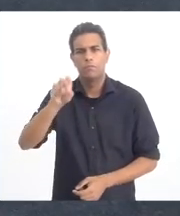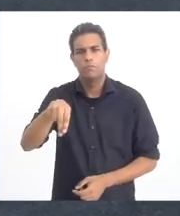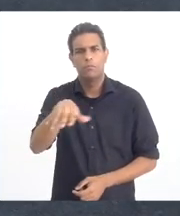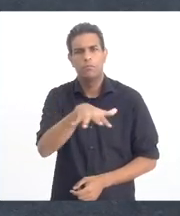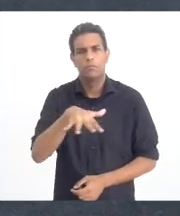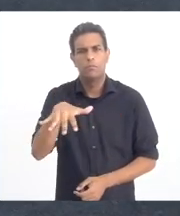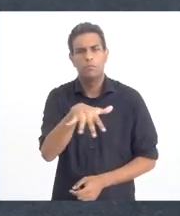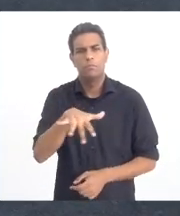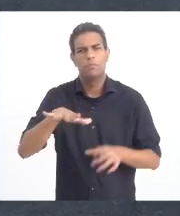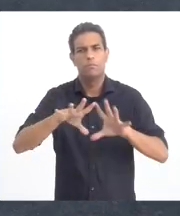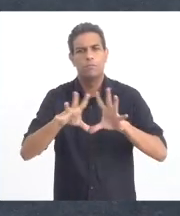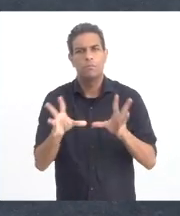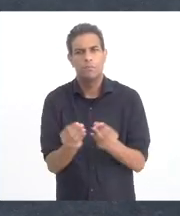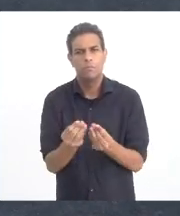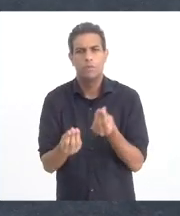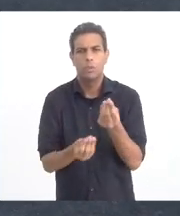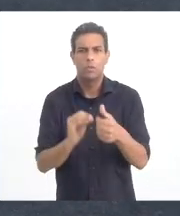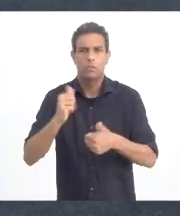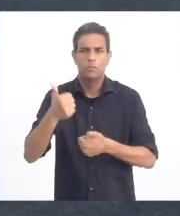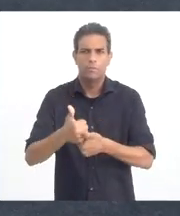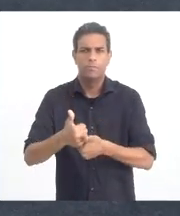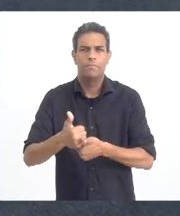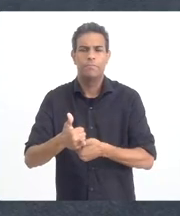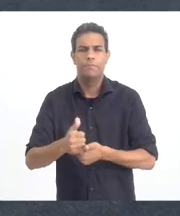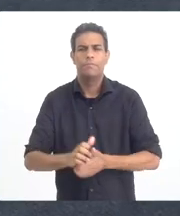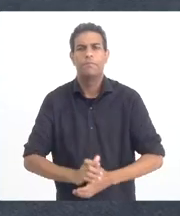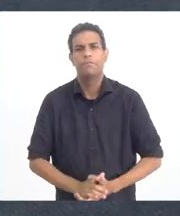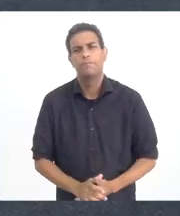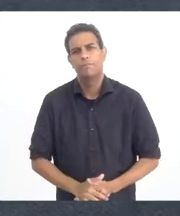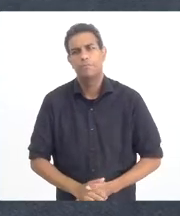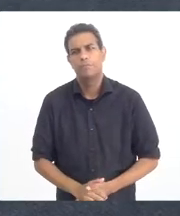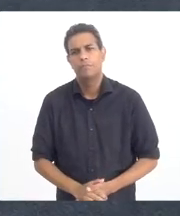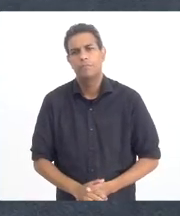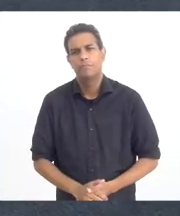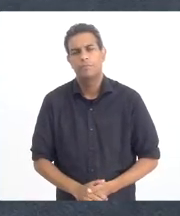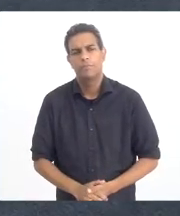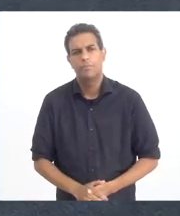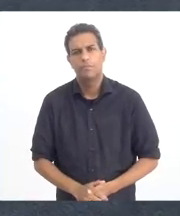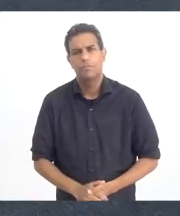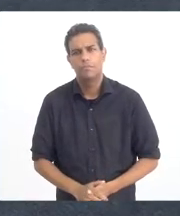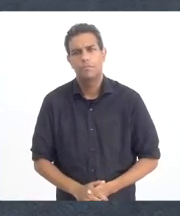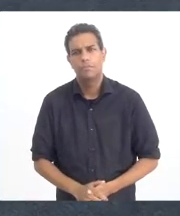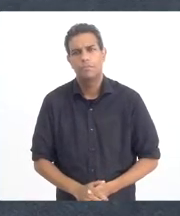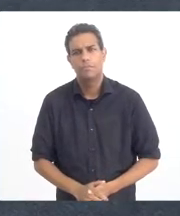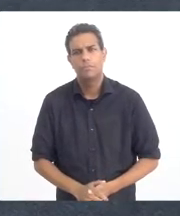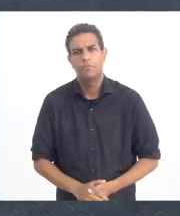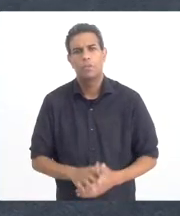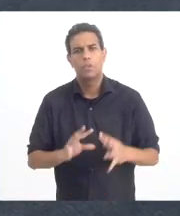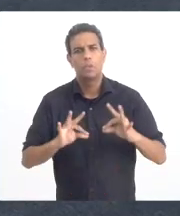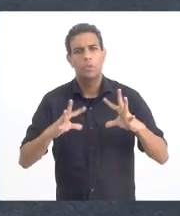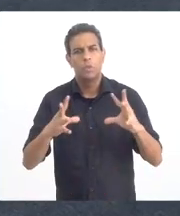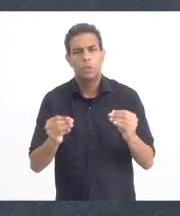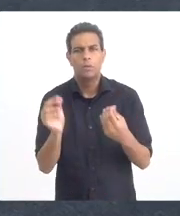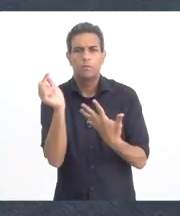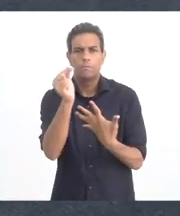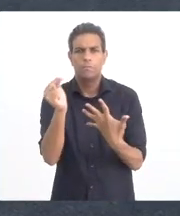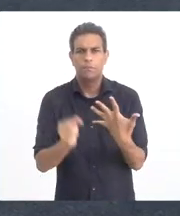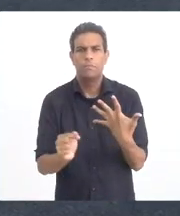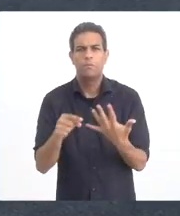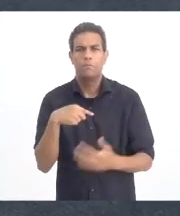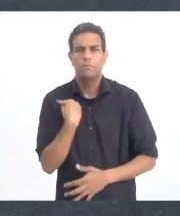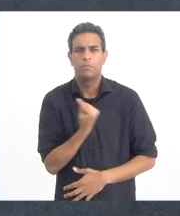está substituindo o auxílio moradia, elas entram em todos os